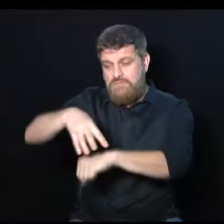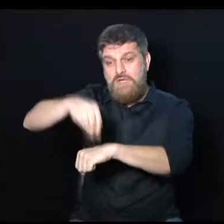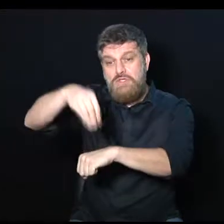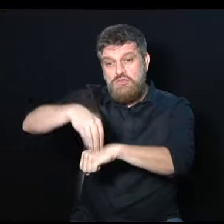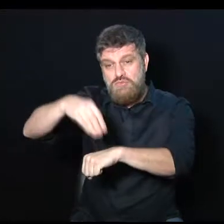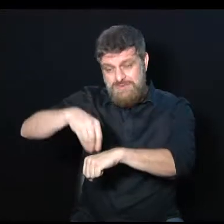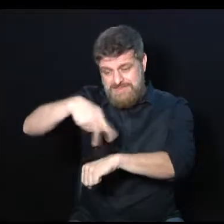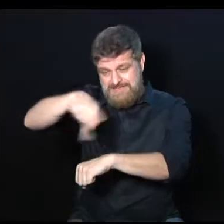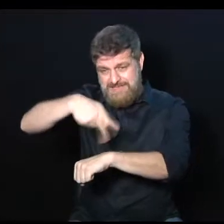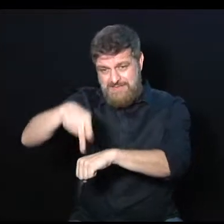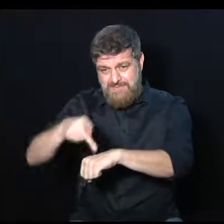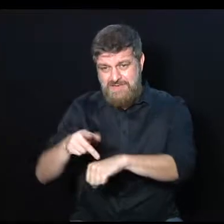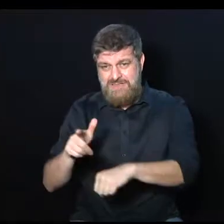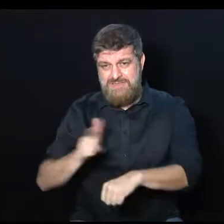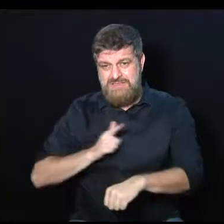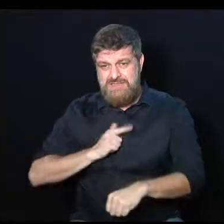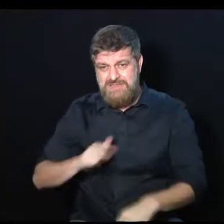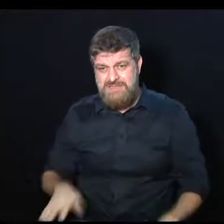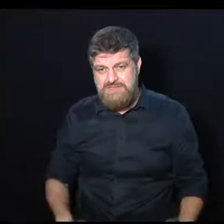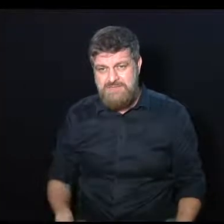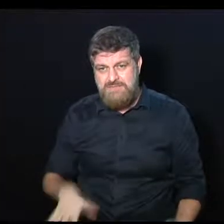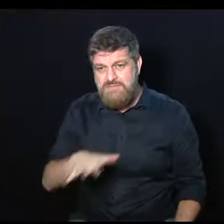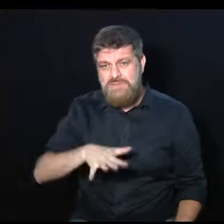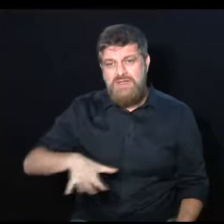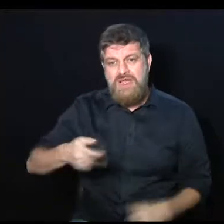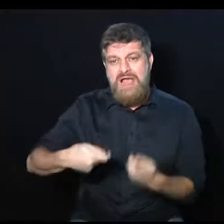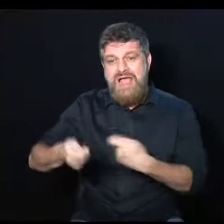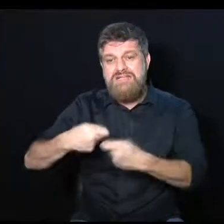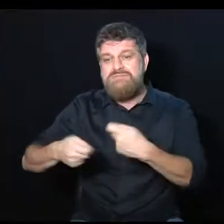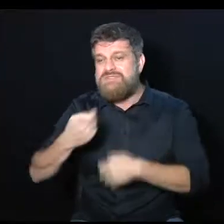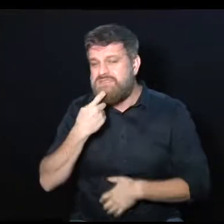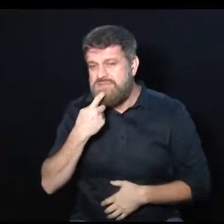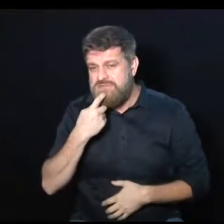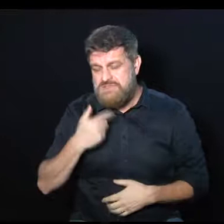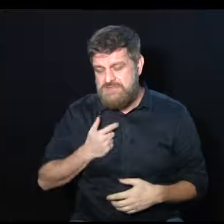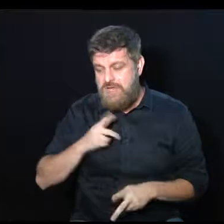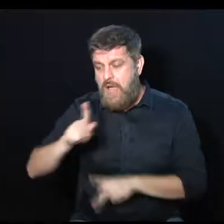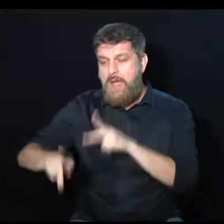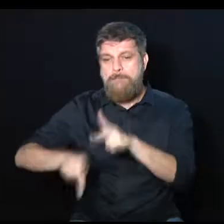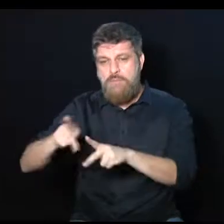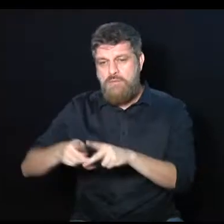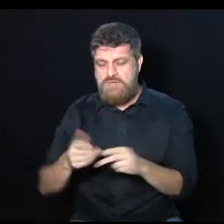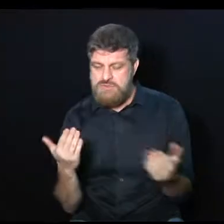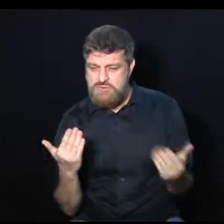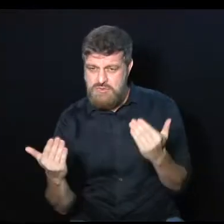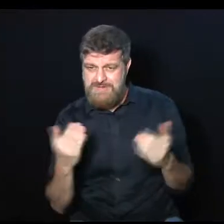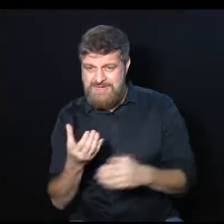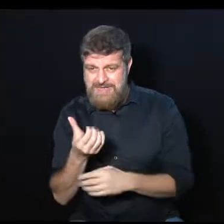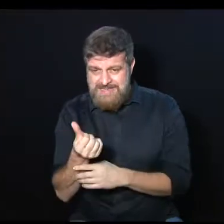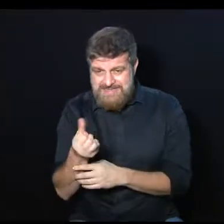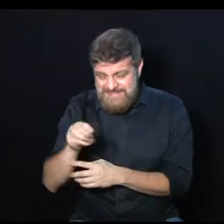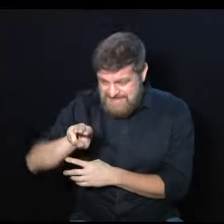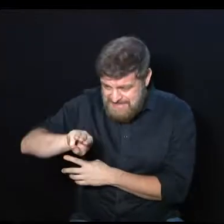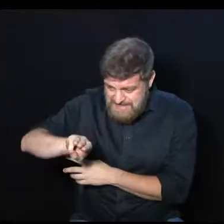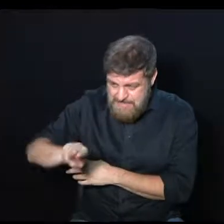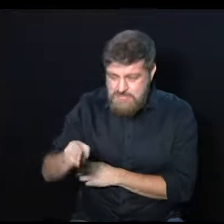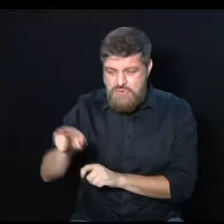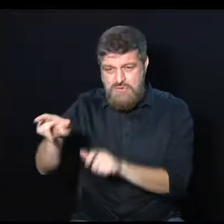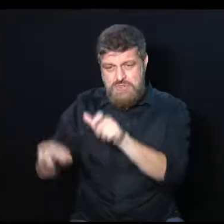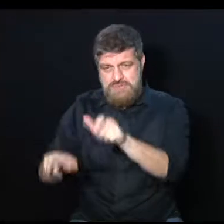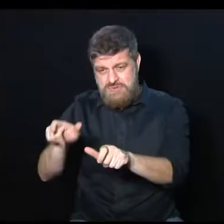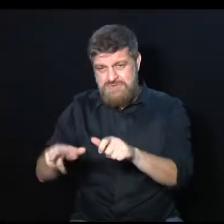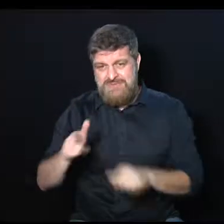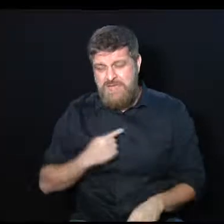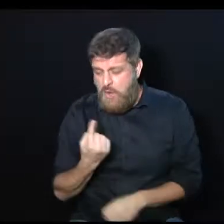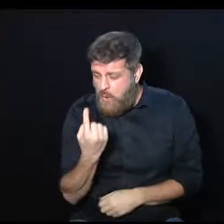Brasil. A Suíça tem o tamanho da região administrativa de Campinas, em termos de população. São 6 milhões de habitantes. Existe um